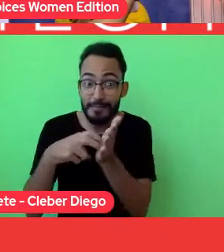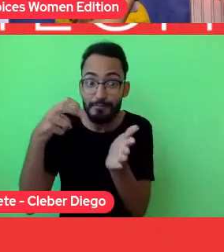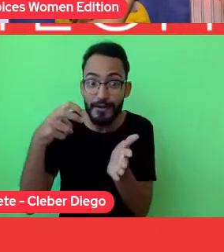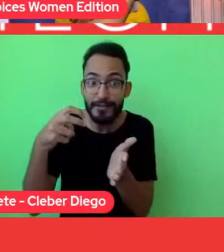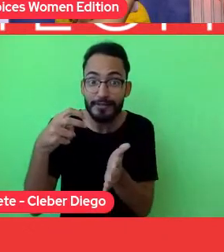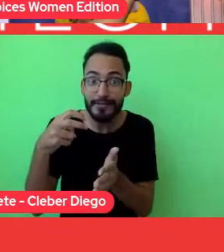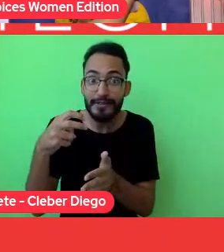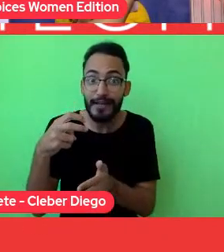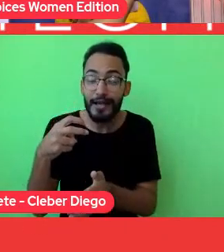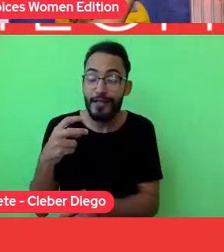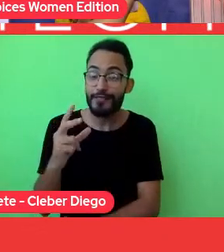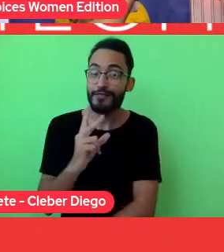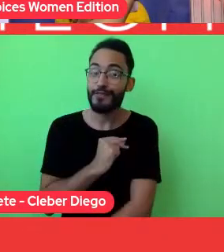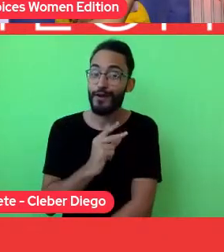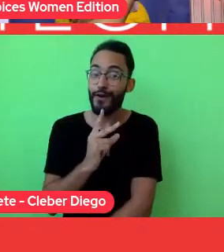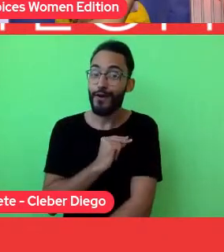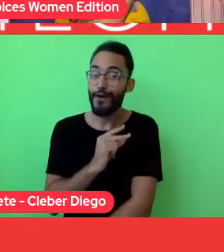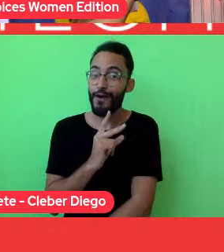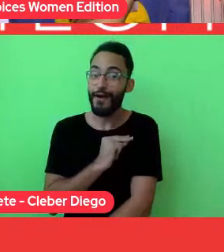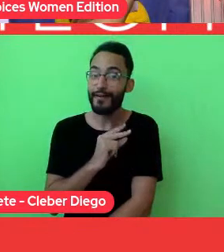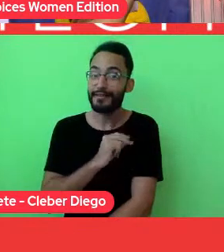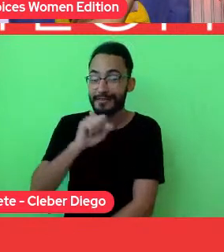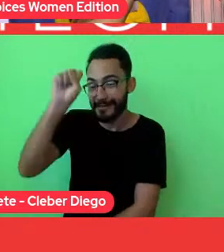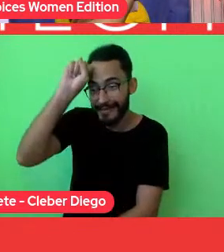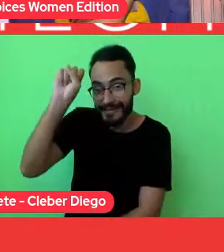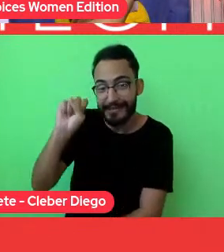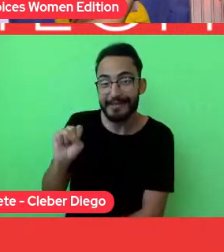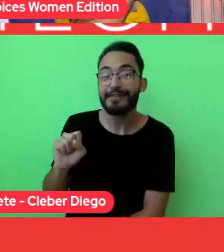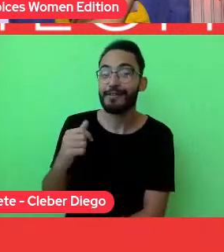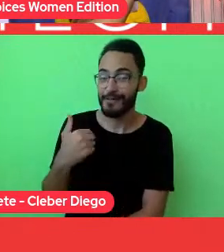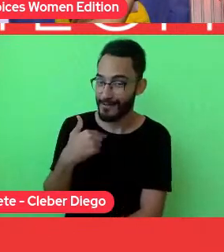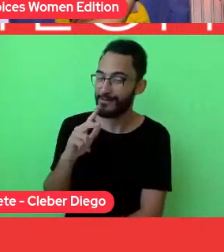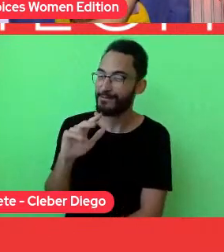Caramba, Sil, vou chegar lá ainda, hein? Muito bom, obrigada.